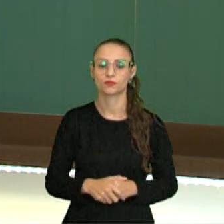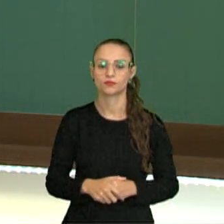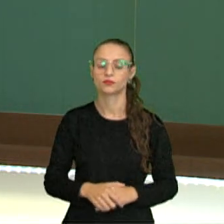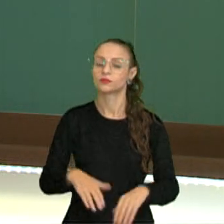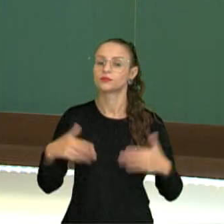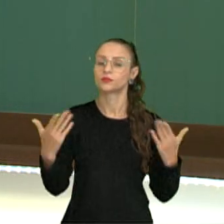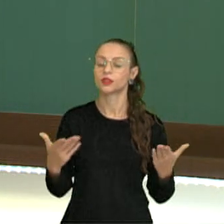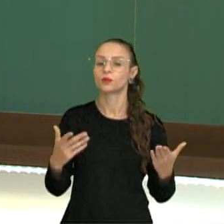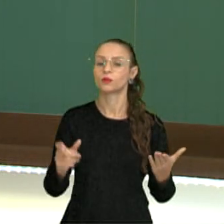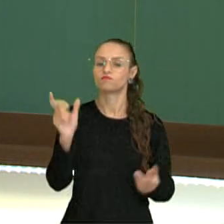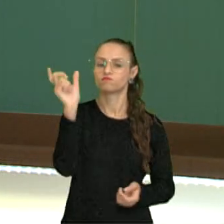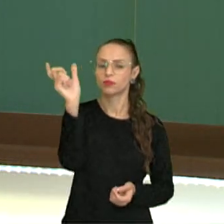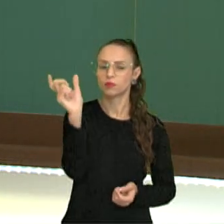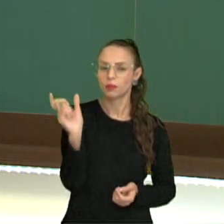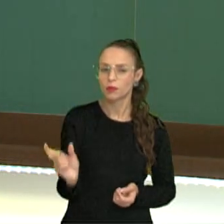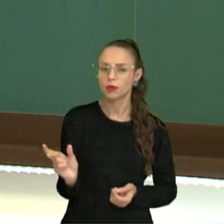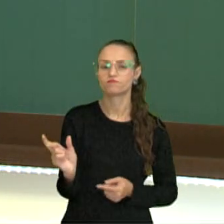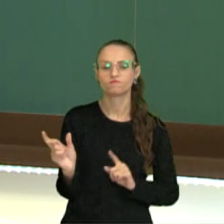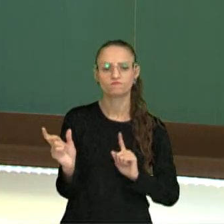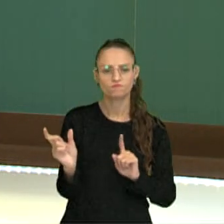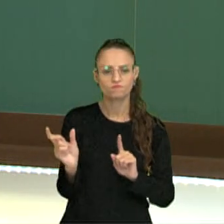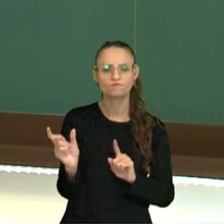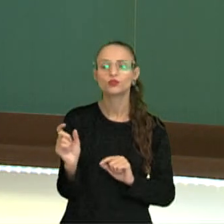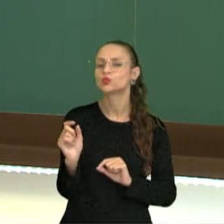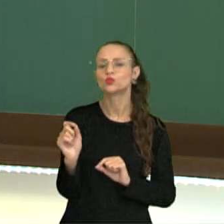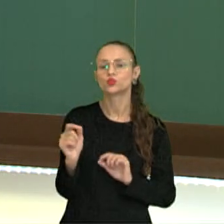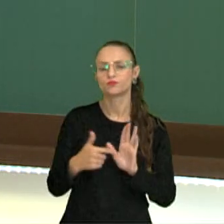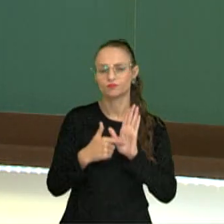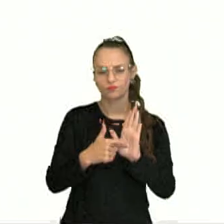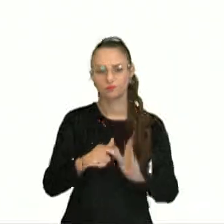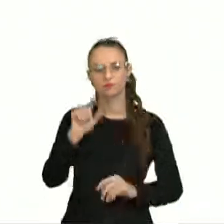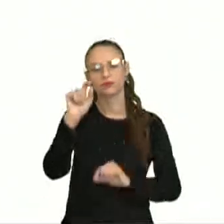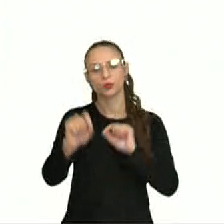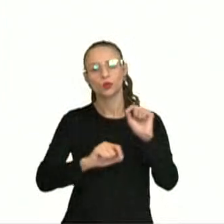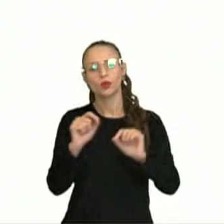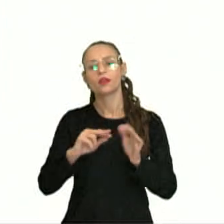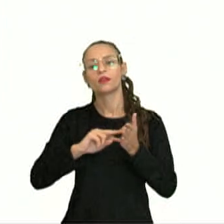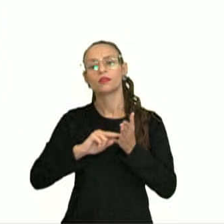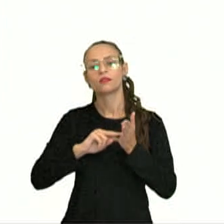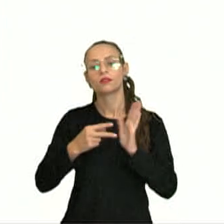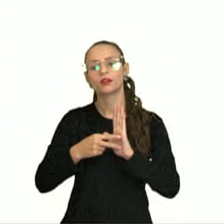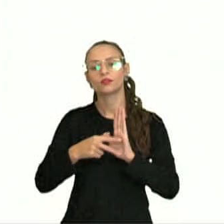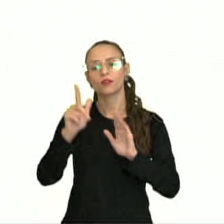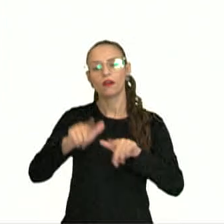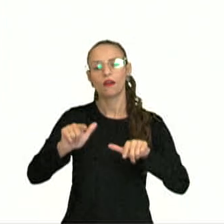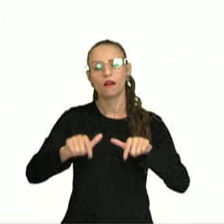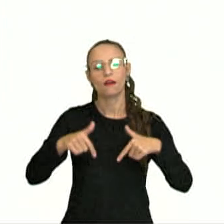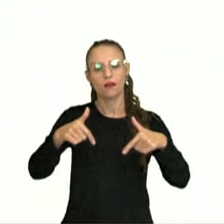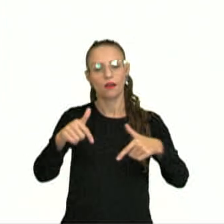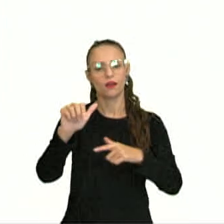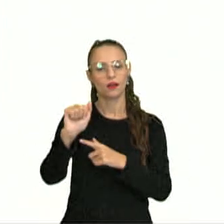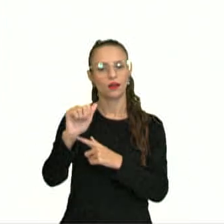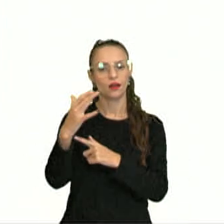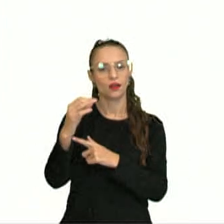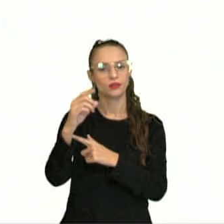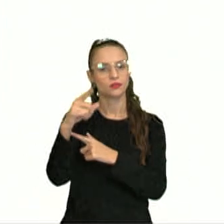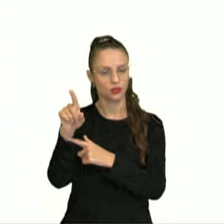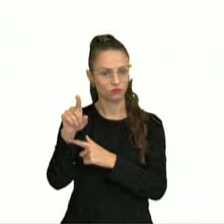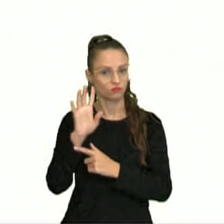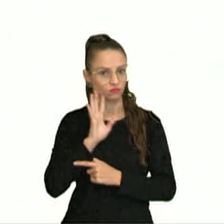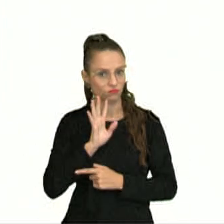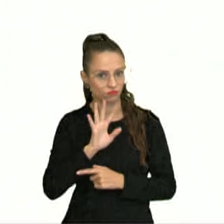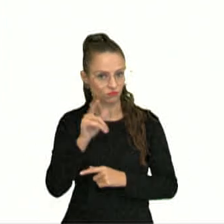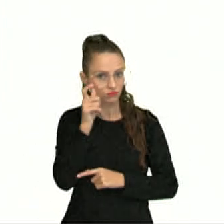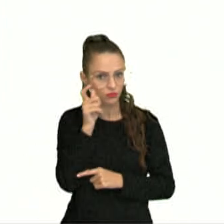Então, as palavras que foram destacadas, né? Elas indicam uma ação bem legal, bem interessante.